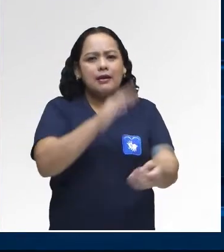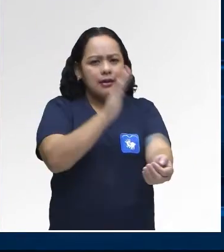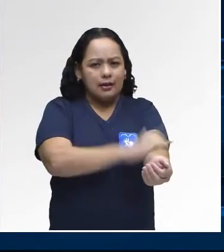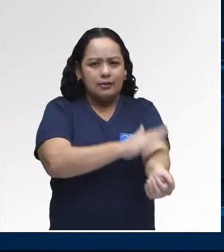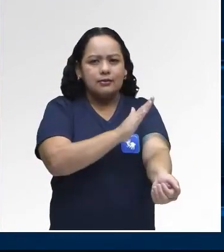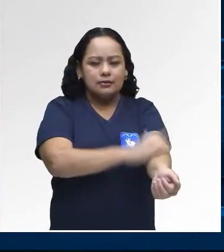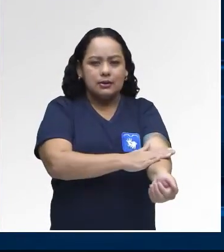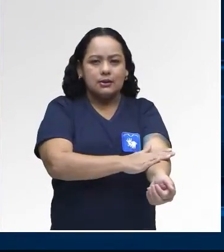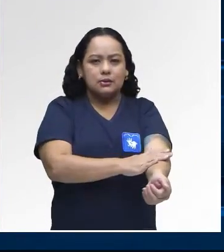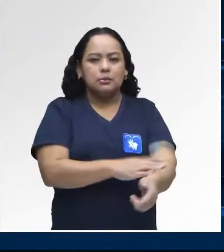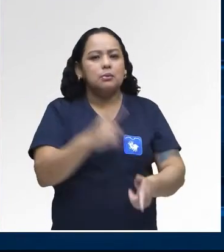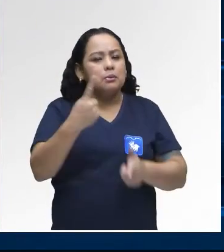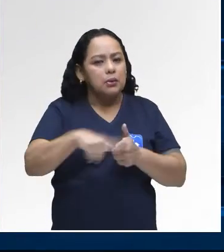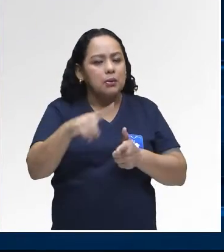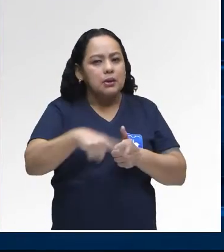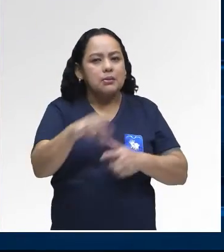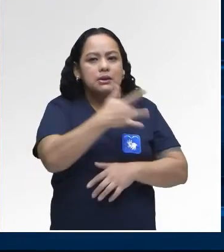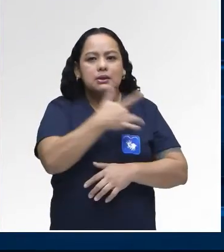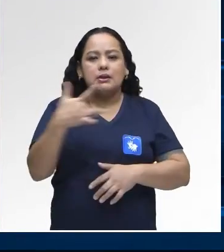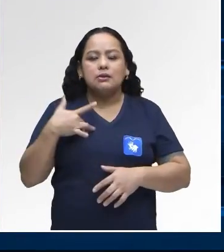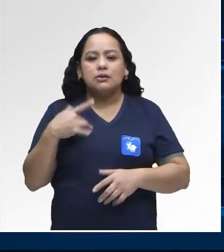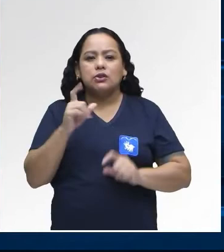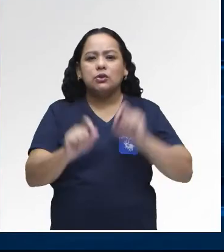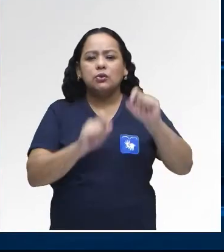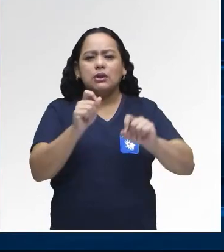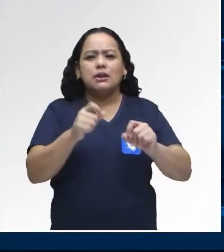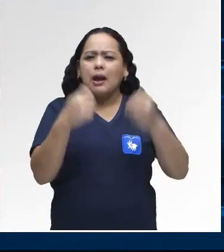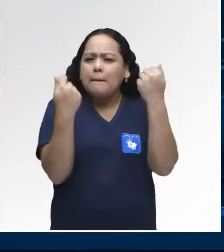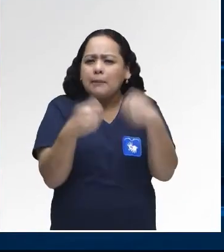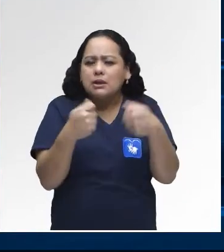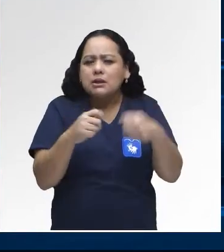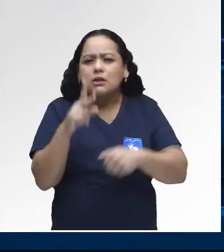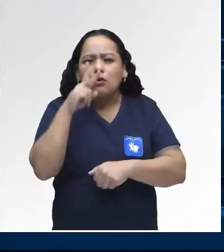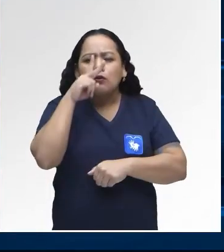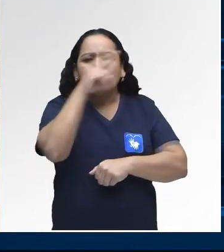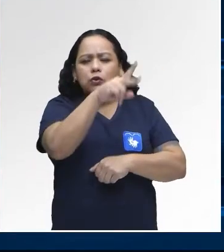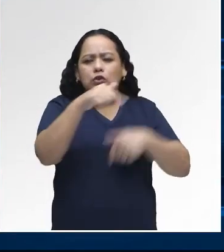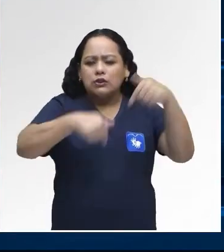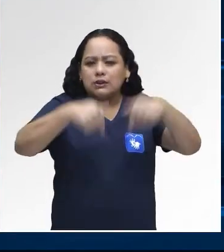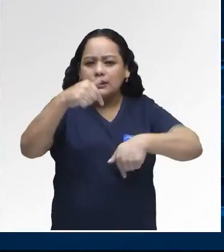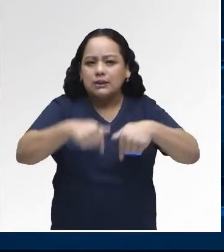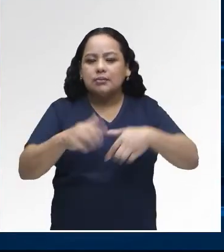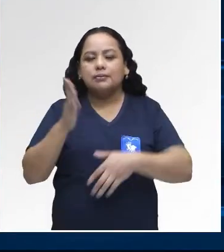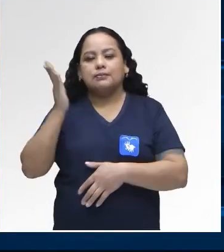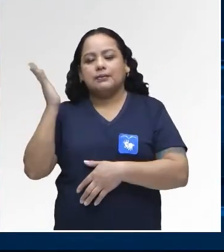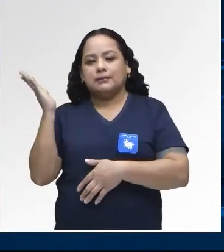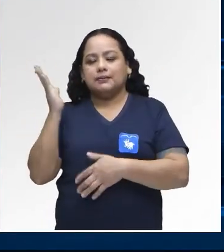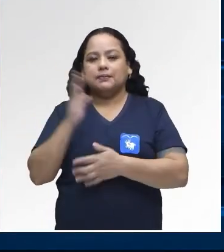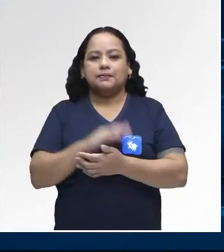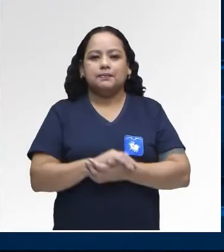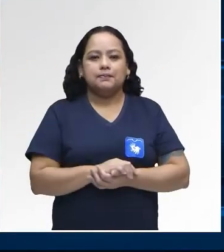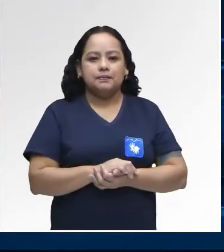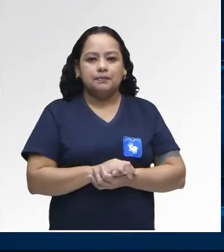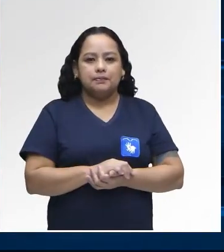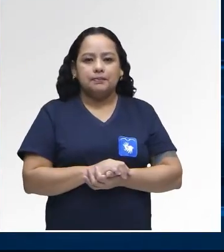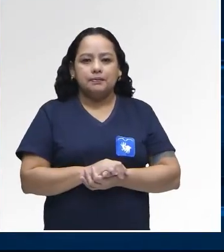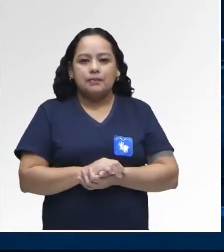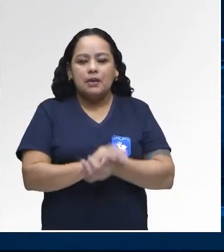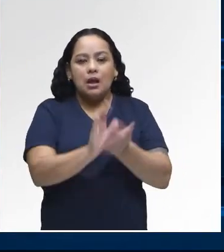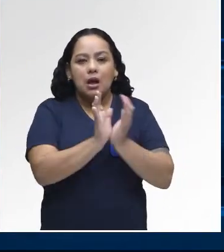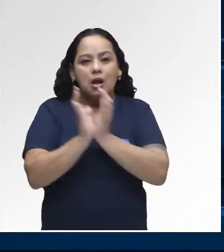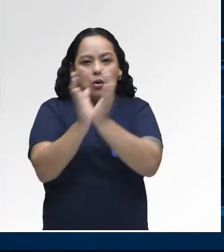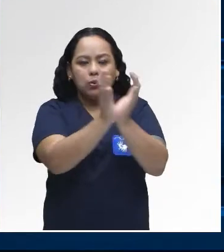química, certo? Então, o que é dependência química? Então, a dependência química é um conjunto